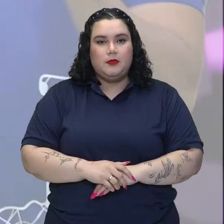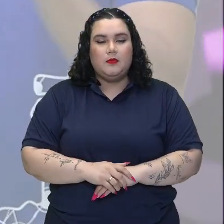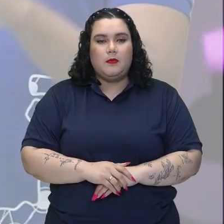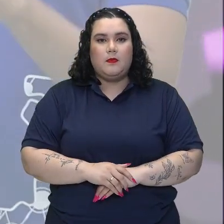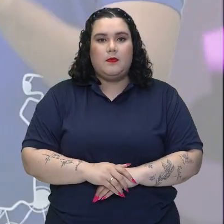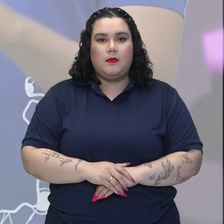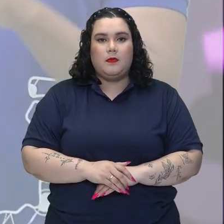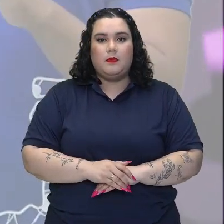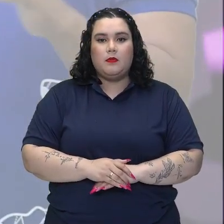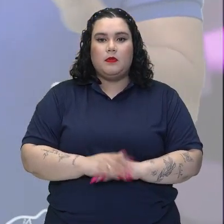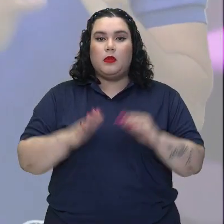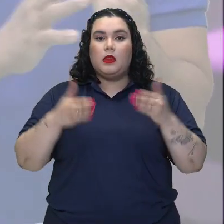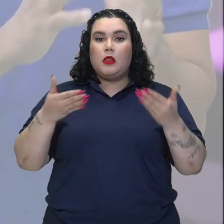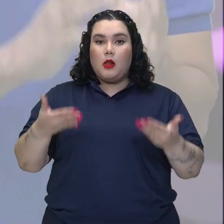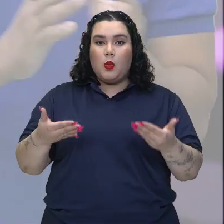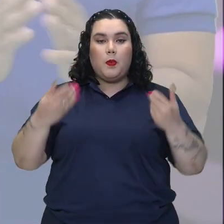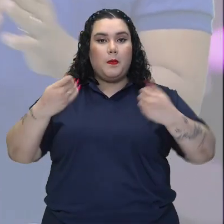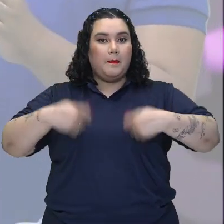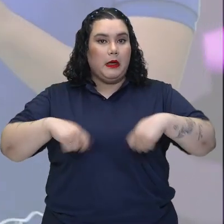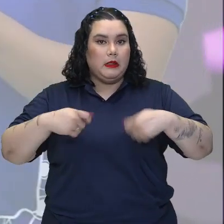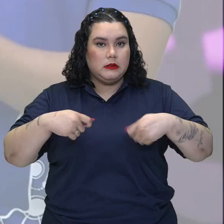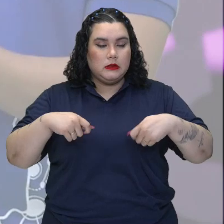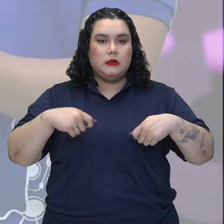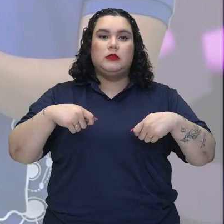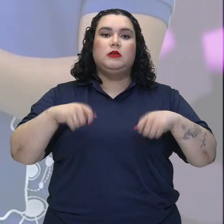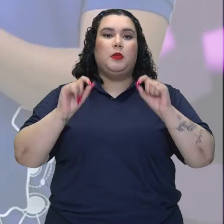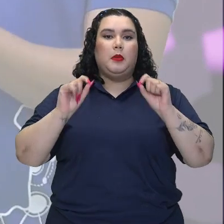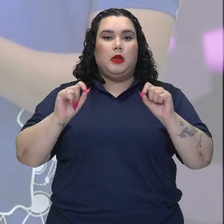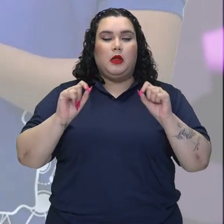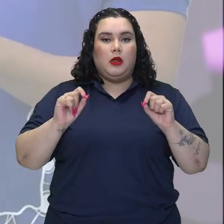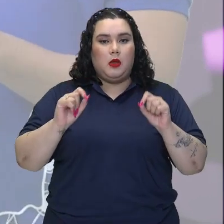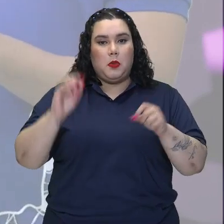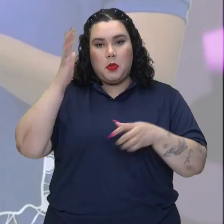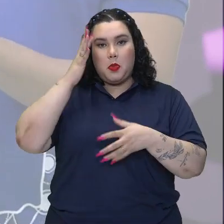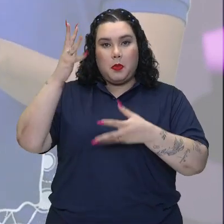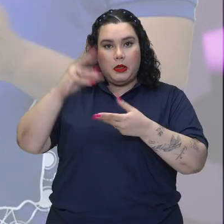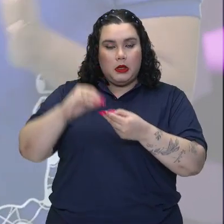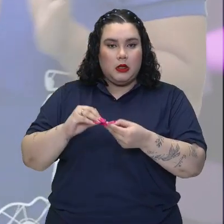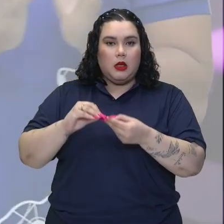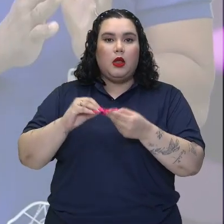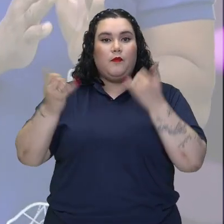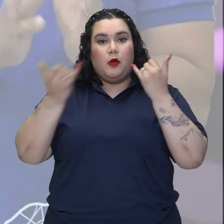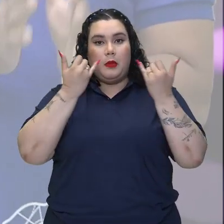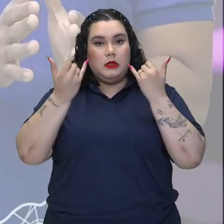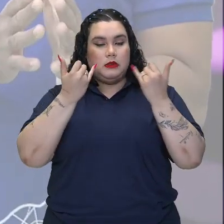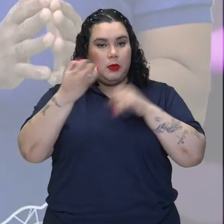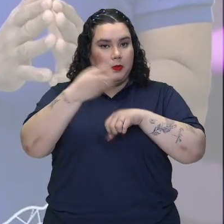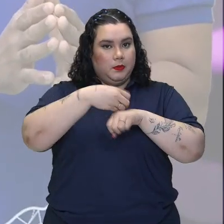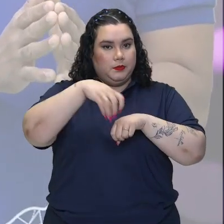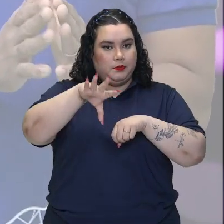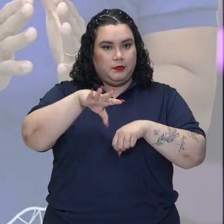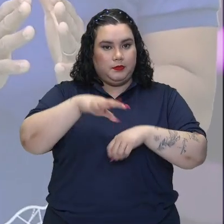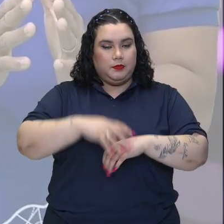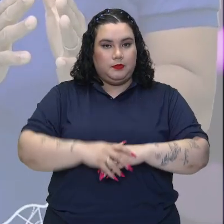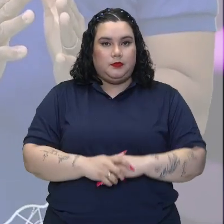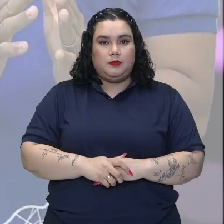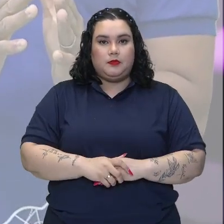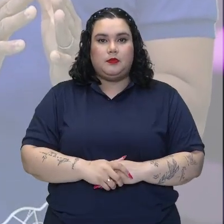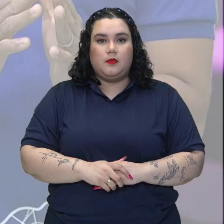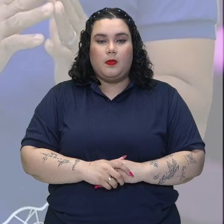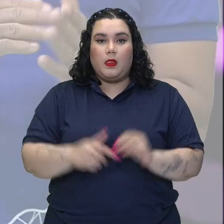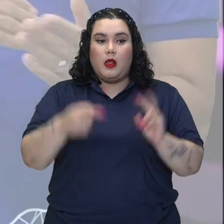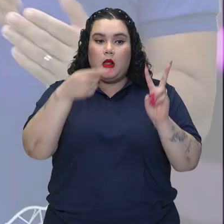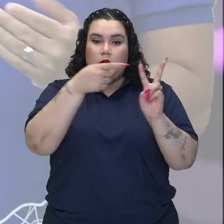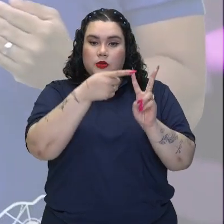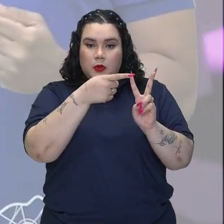Então, eu preciso compreender agora o seguinte. A raiz quadrada, ela